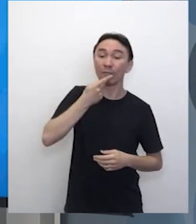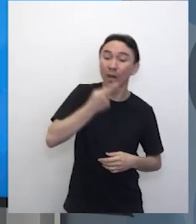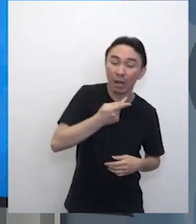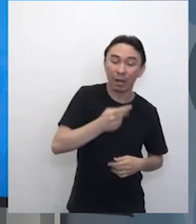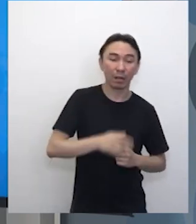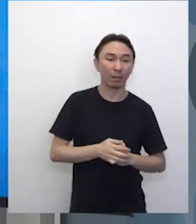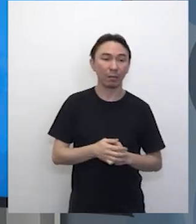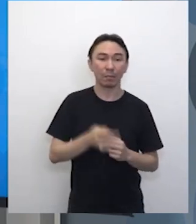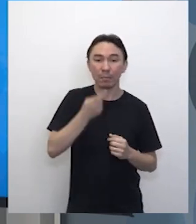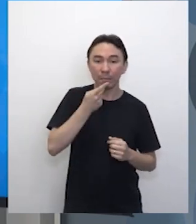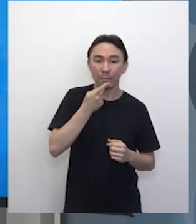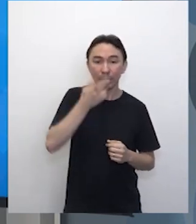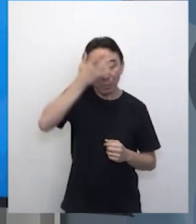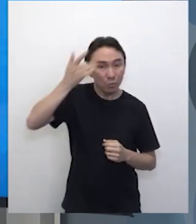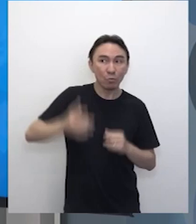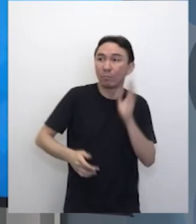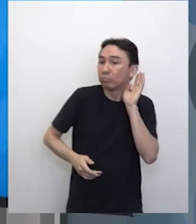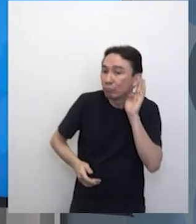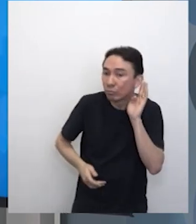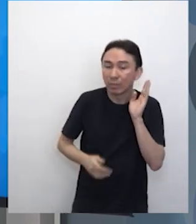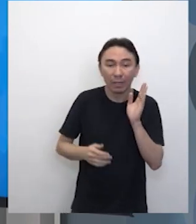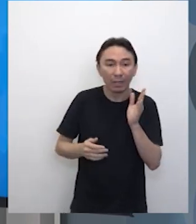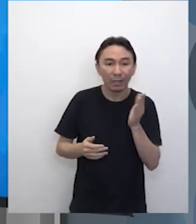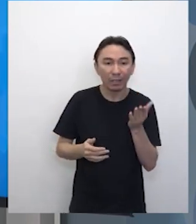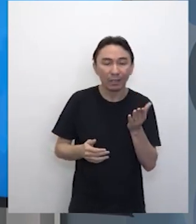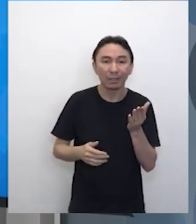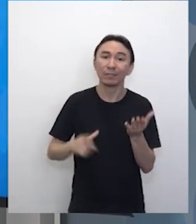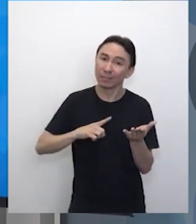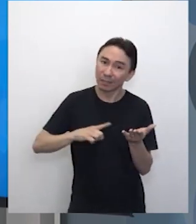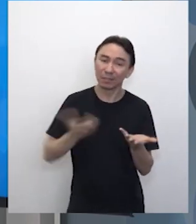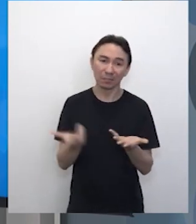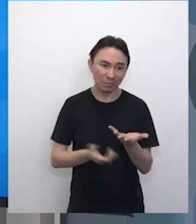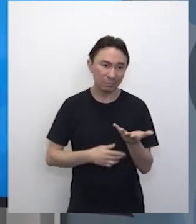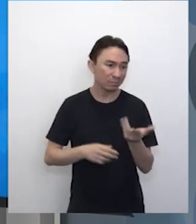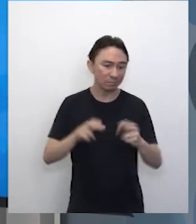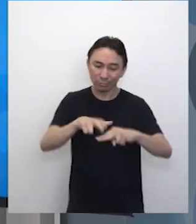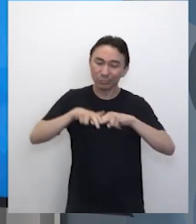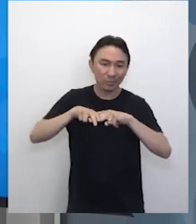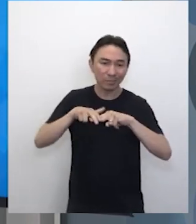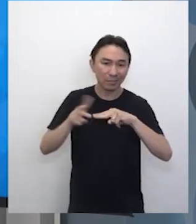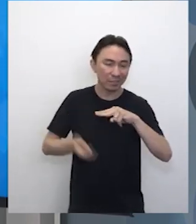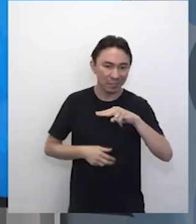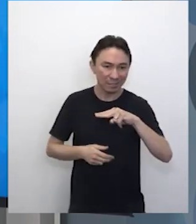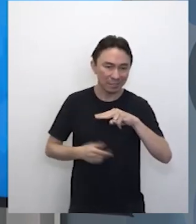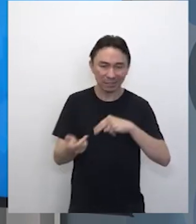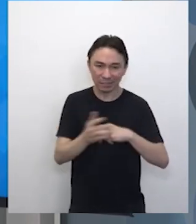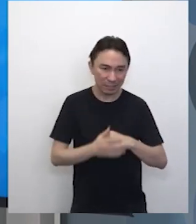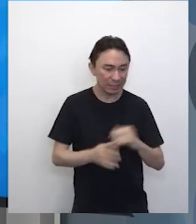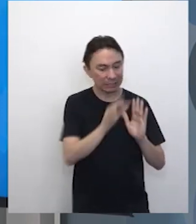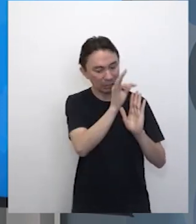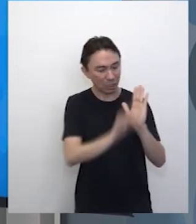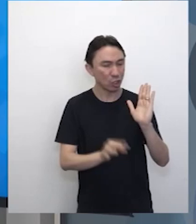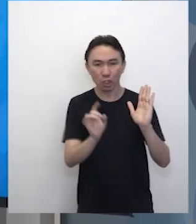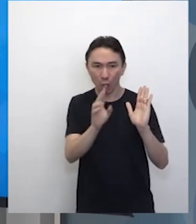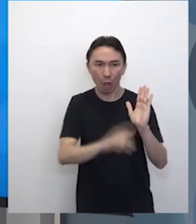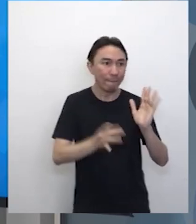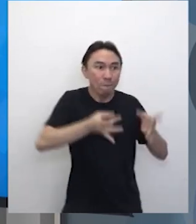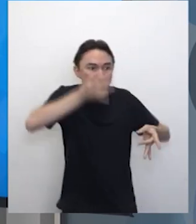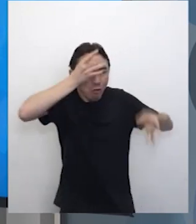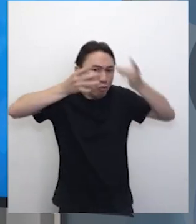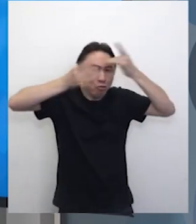tudo isso tem porquê. Tem um porquê de você entender melhor o texto, não apenas decorar. Não se preocupe em ficar